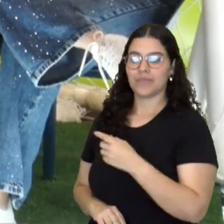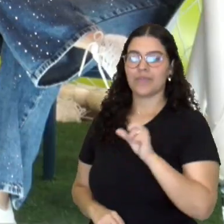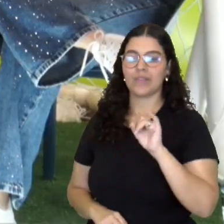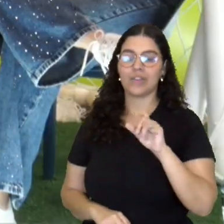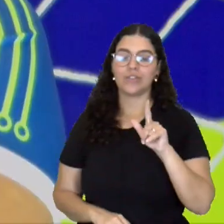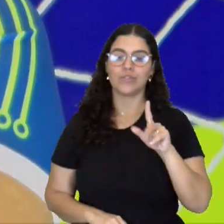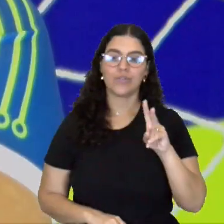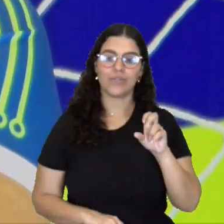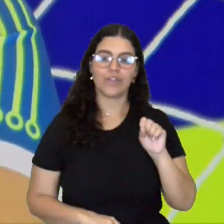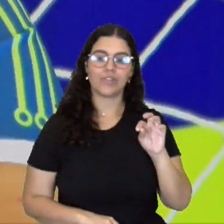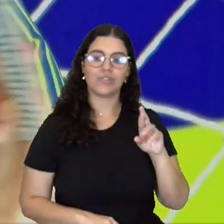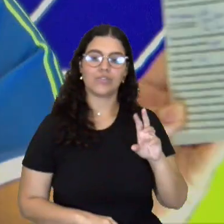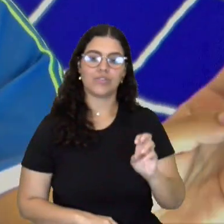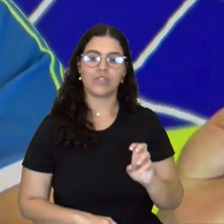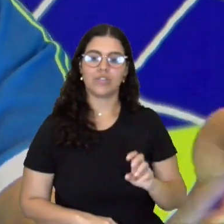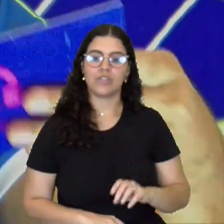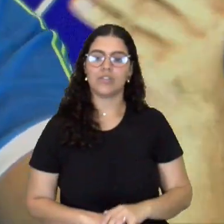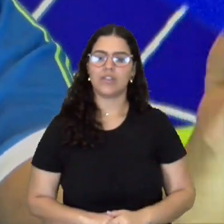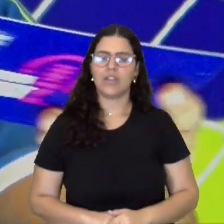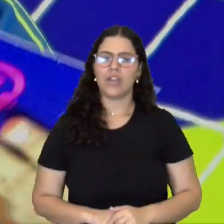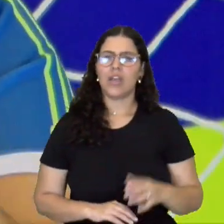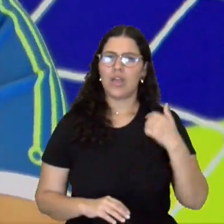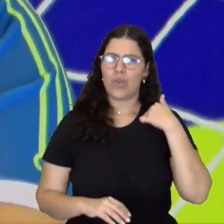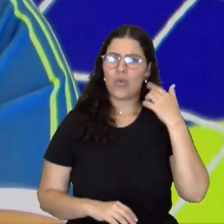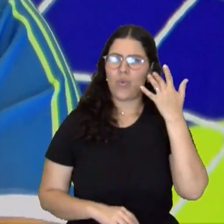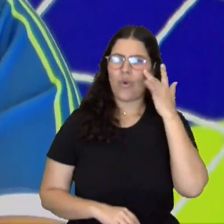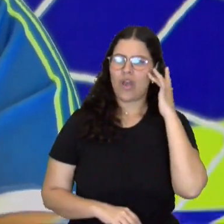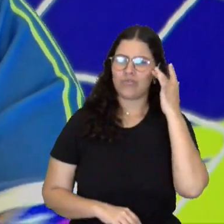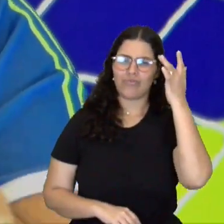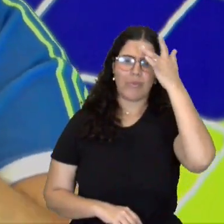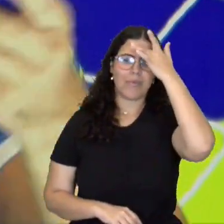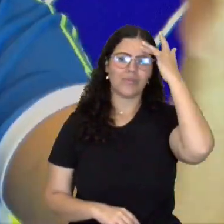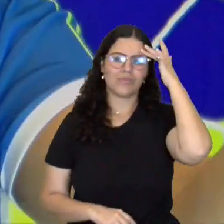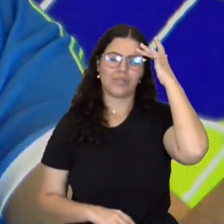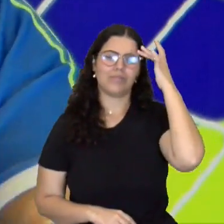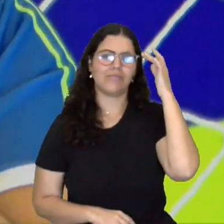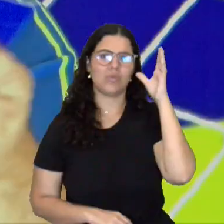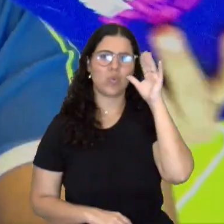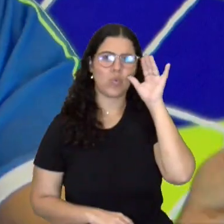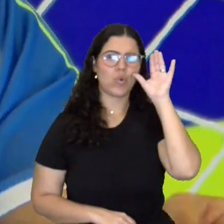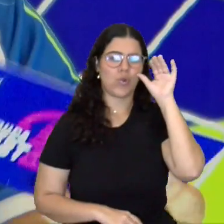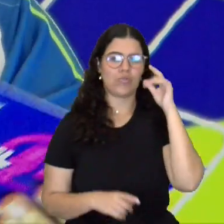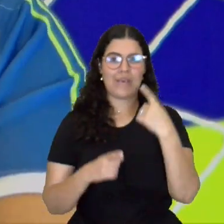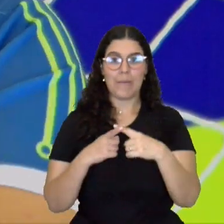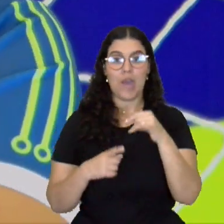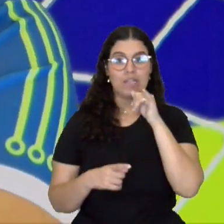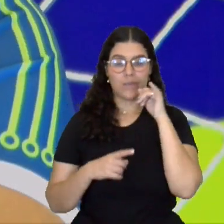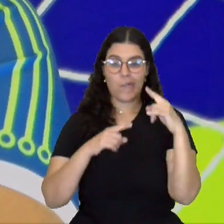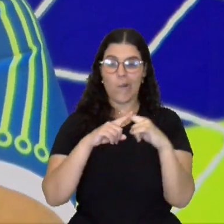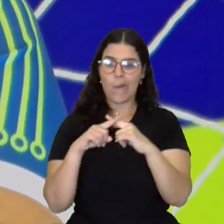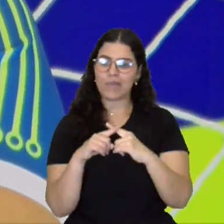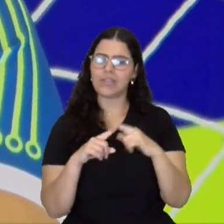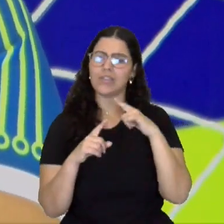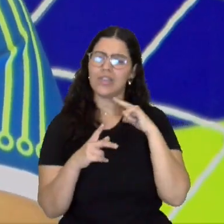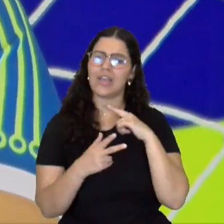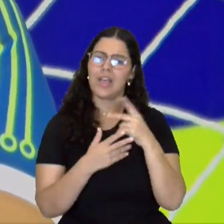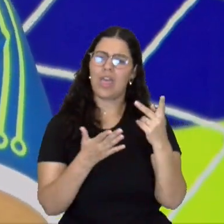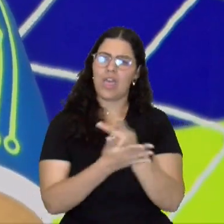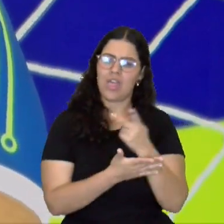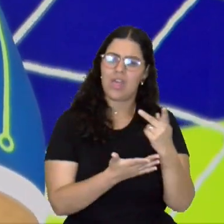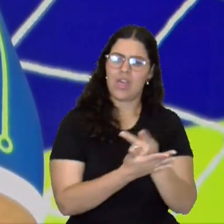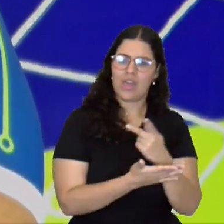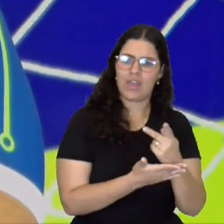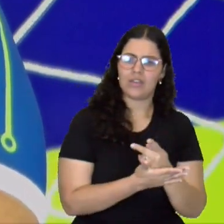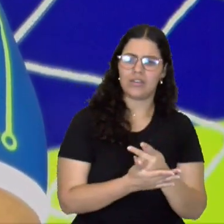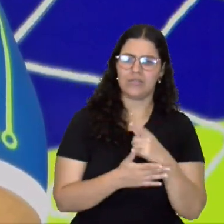ter, aqui acontecem muitos erros, né? Tipo nas competições e tudo, né? Então, é